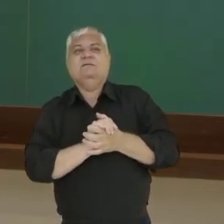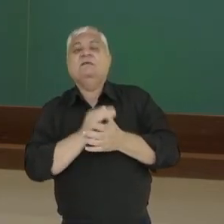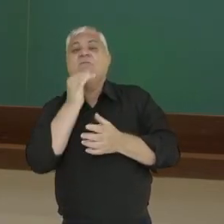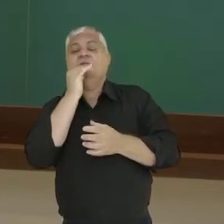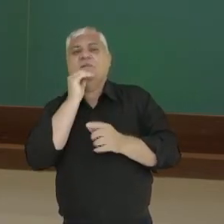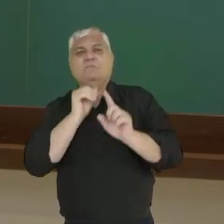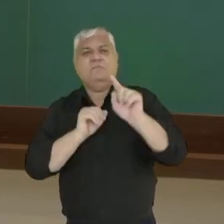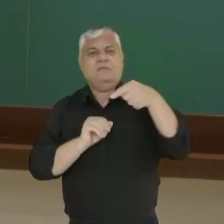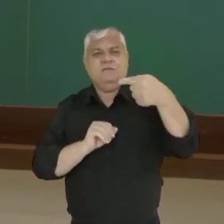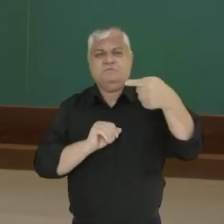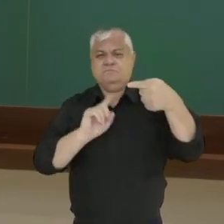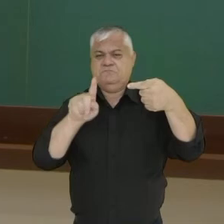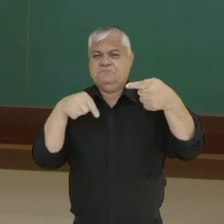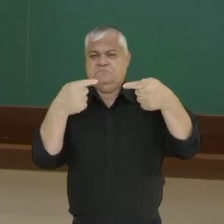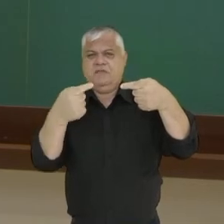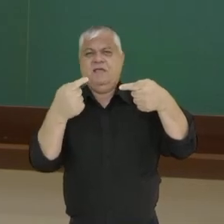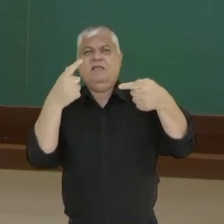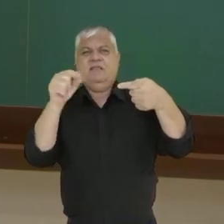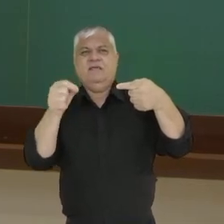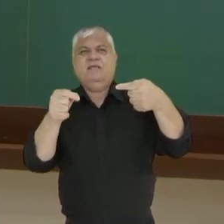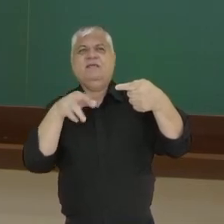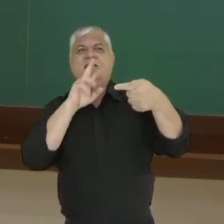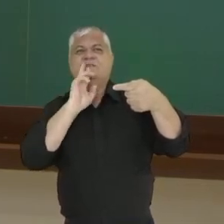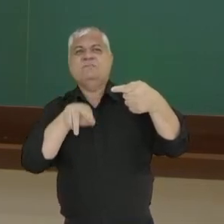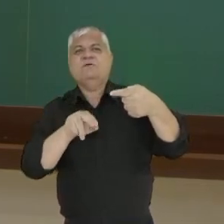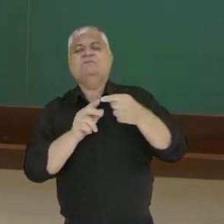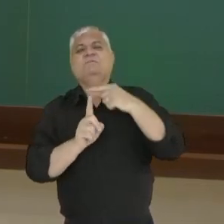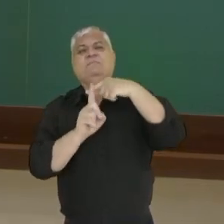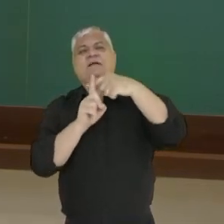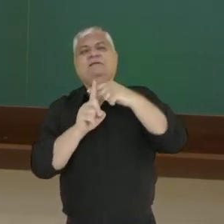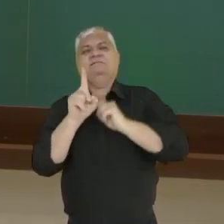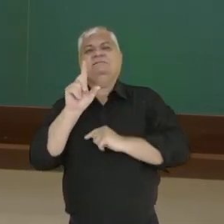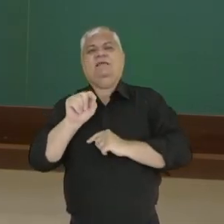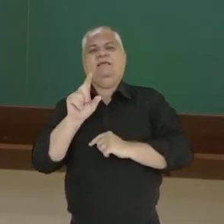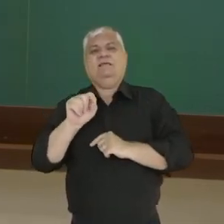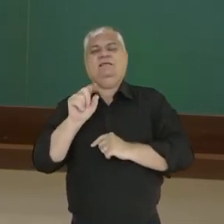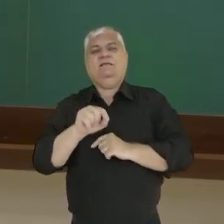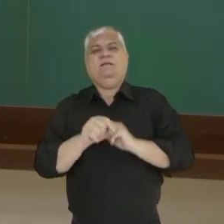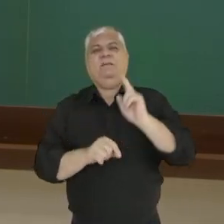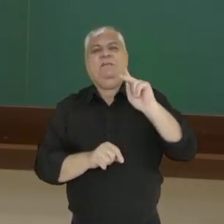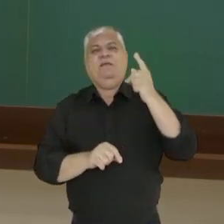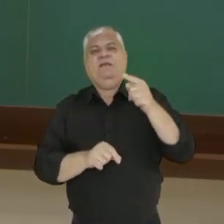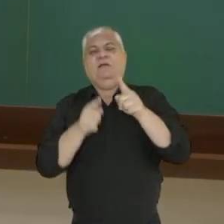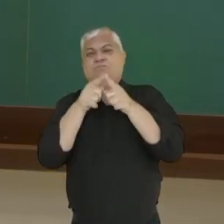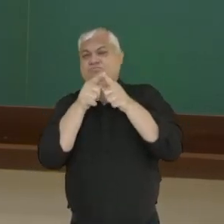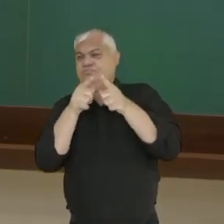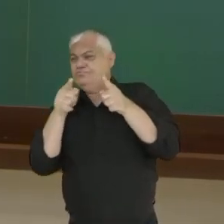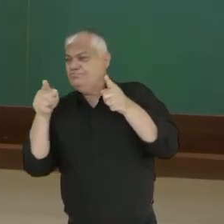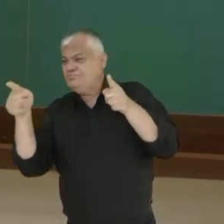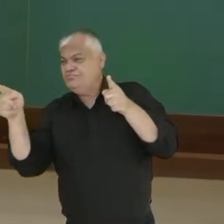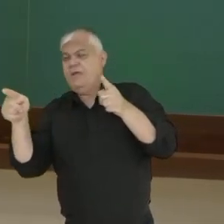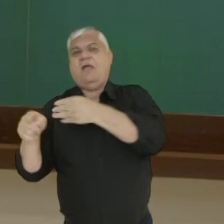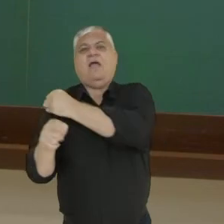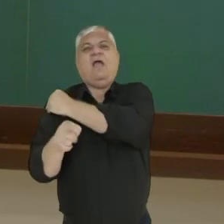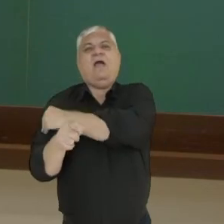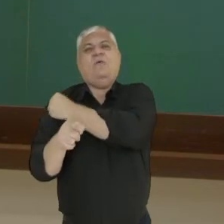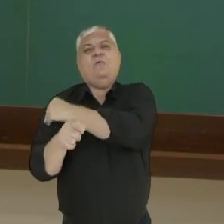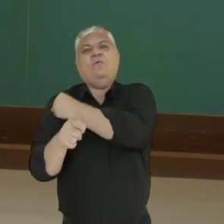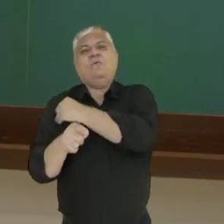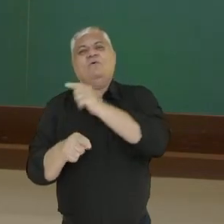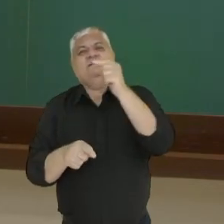Menos 10 é o resultado. Menos com menos, mais. pH é 10, ou seja, maior do que